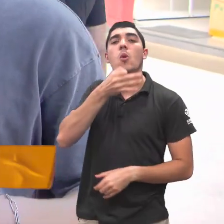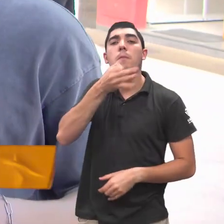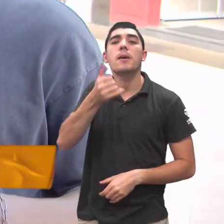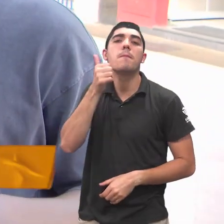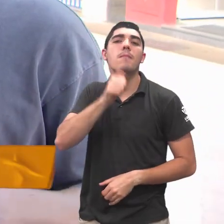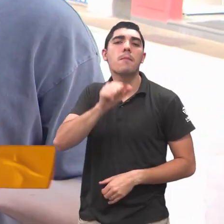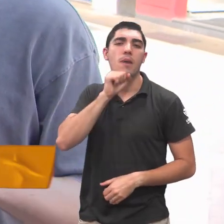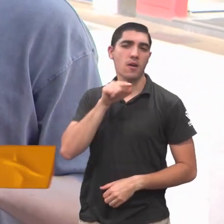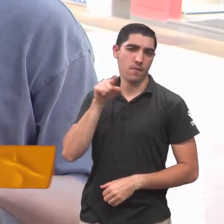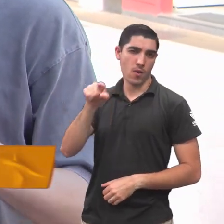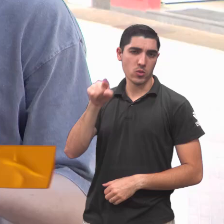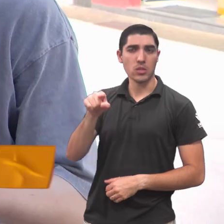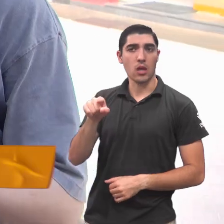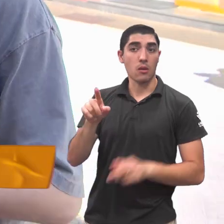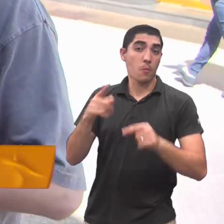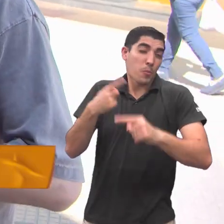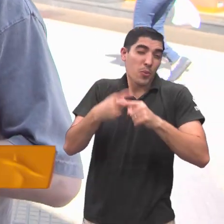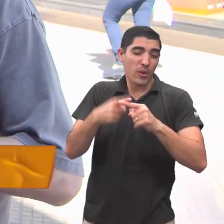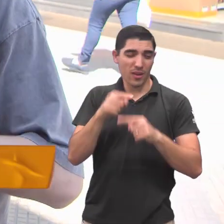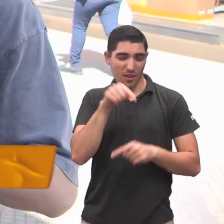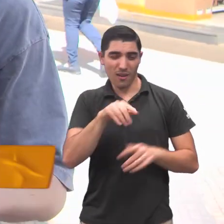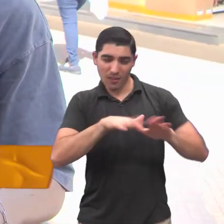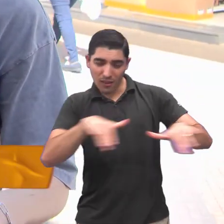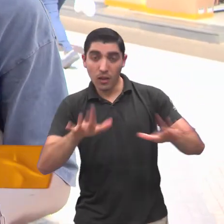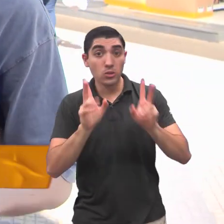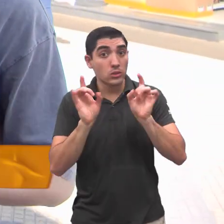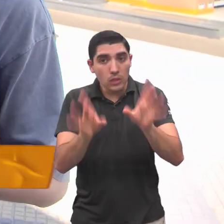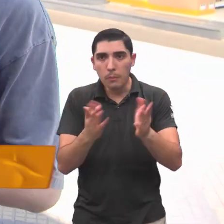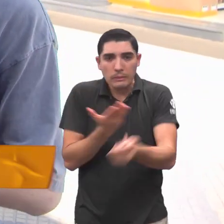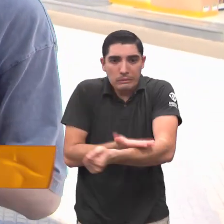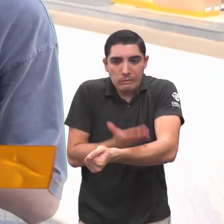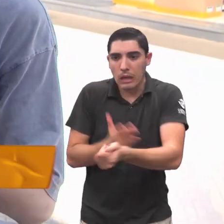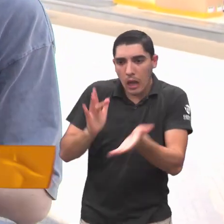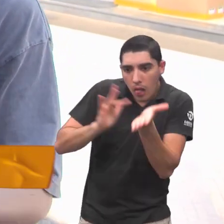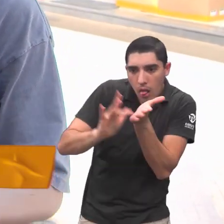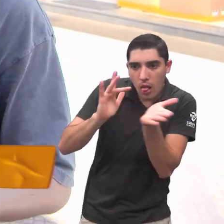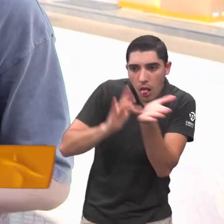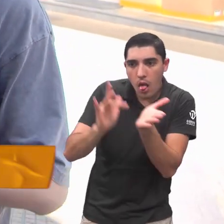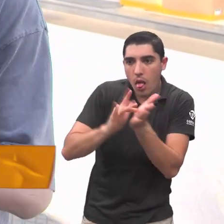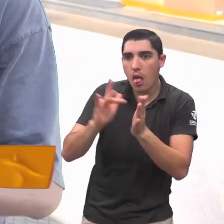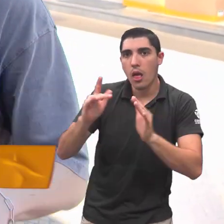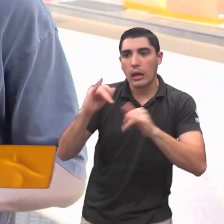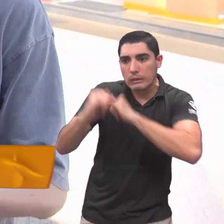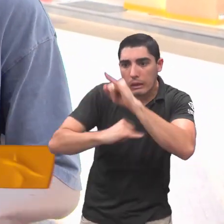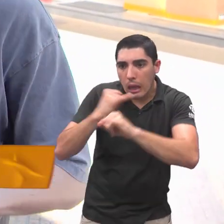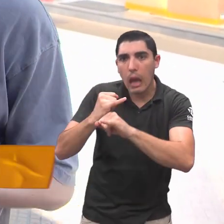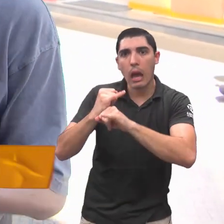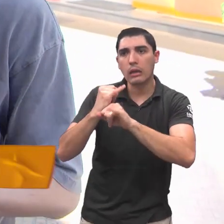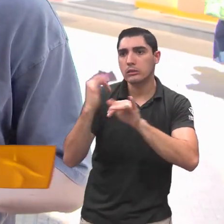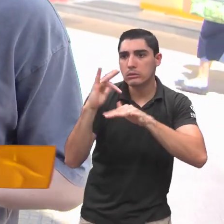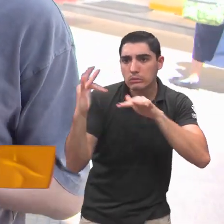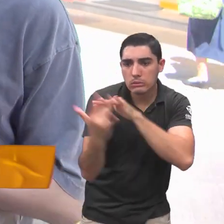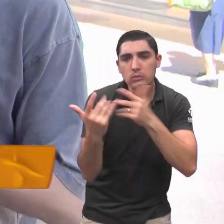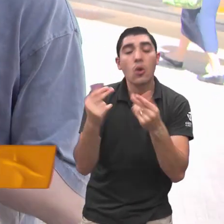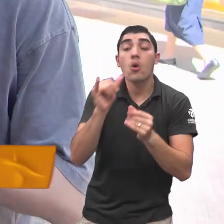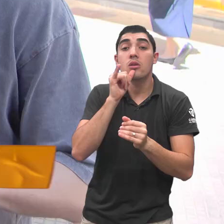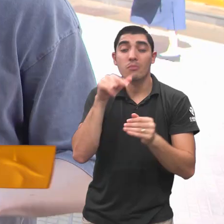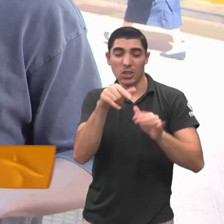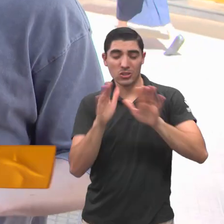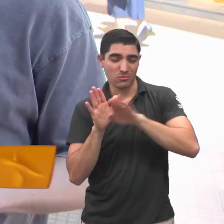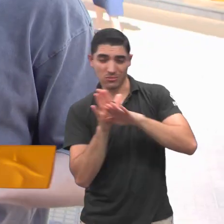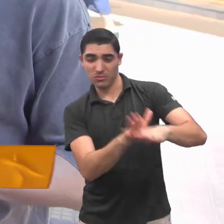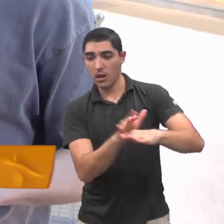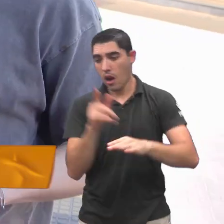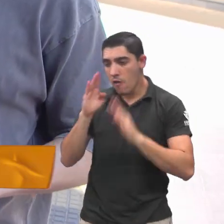que você vê essa questão de tirar a criança um pouco do mundo digital e colocar ela no mundo real, para reconhecer as coisas que estão em volta dela e como